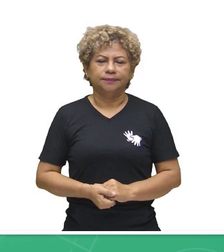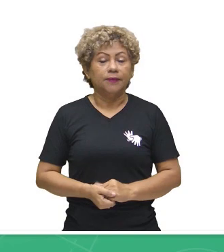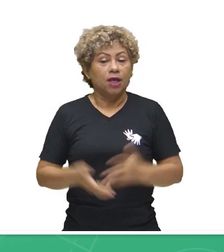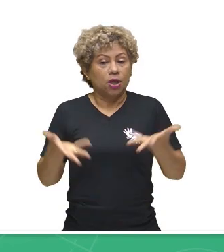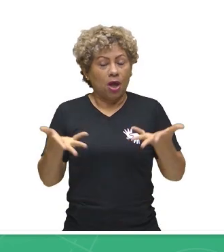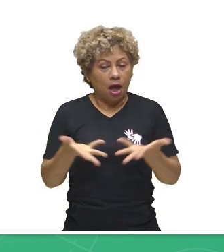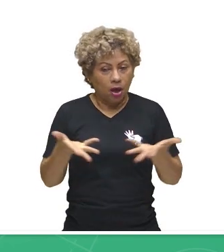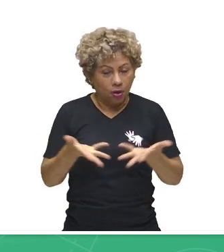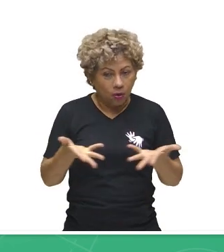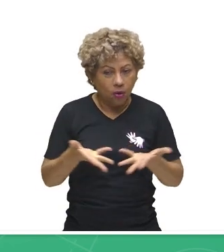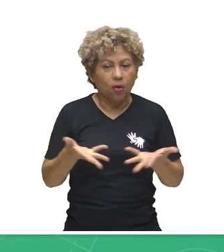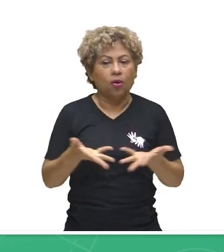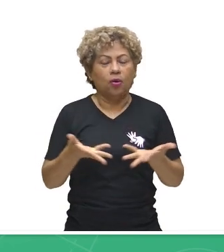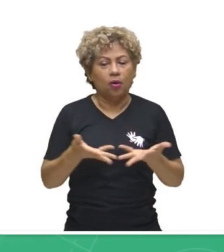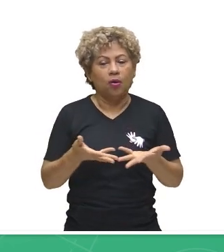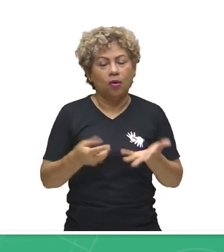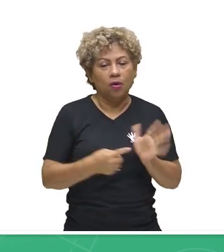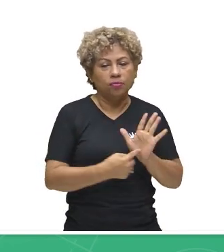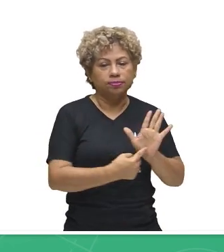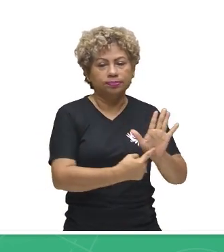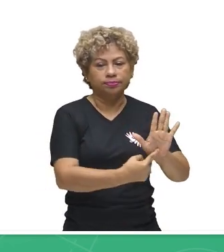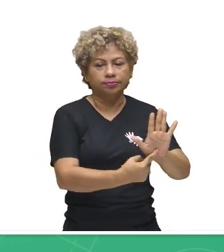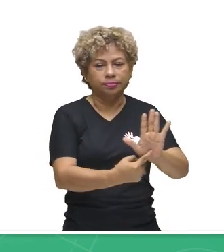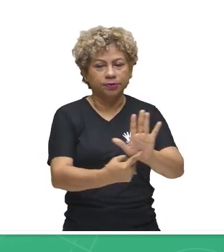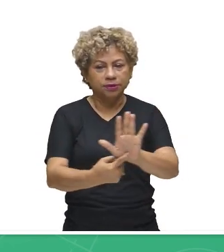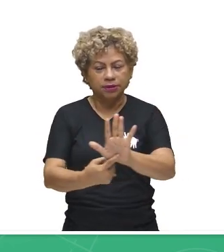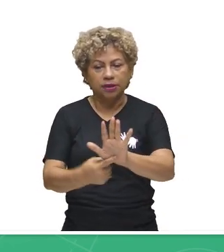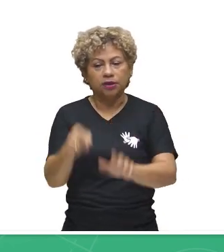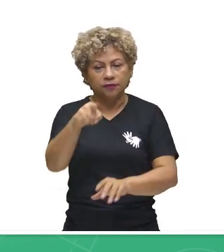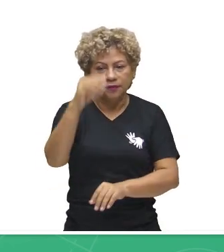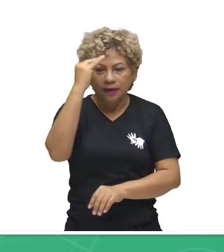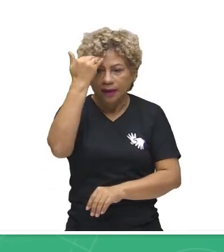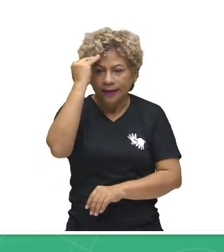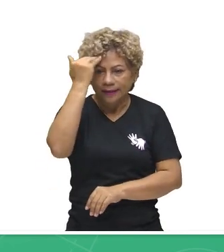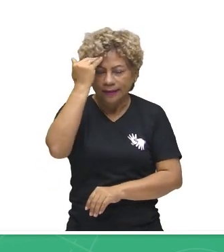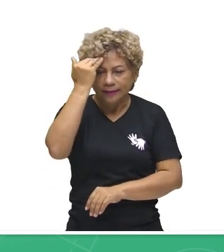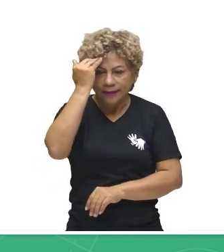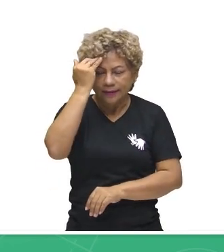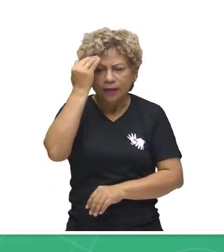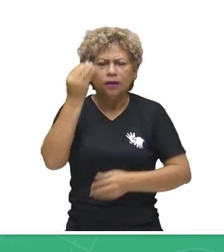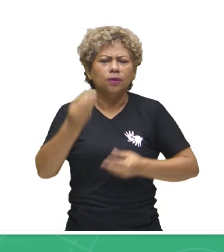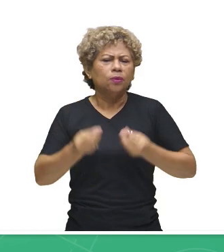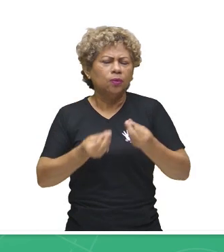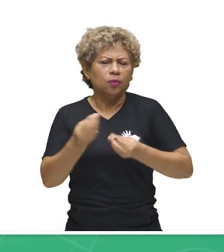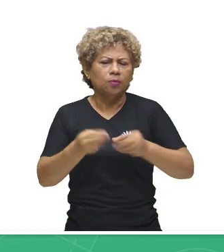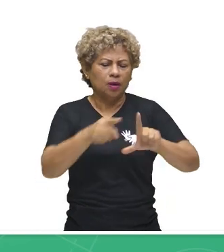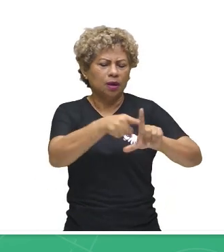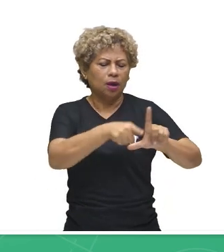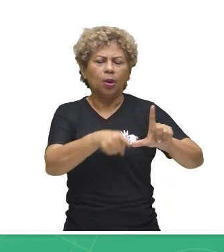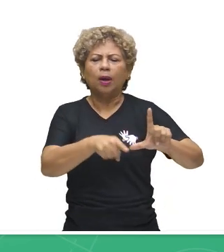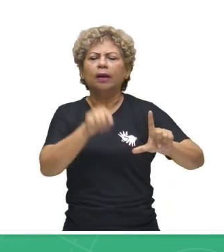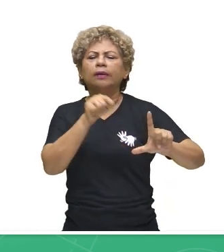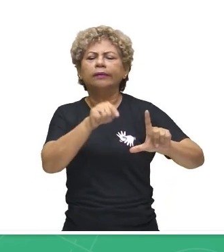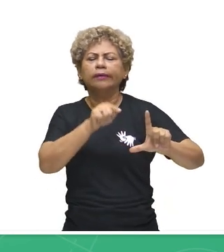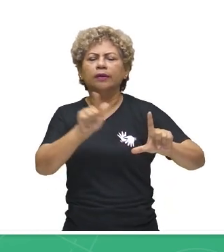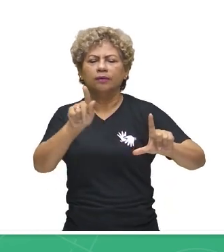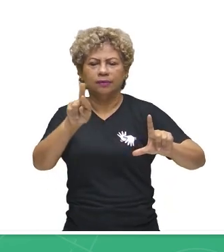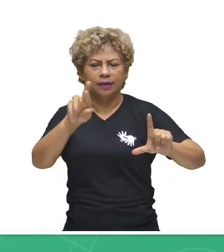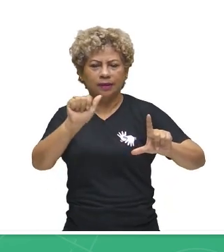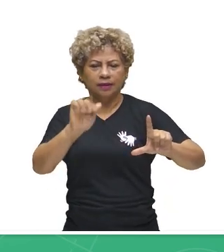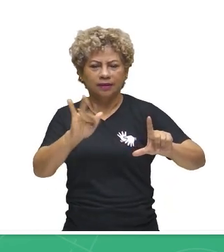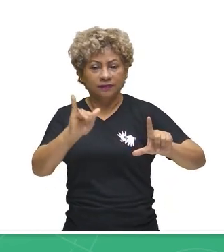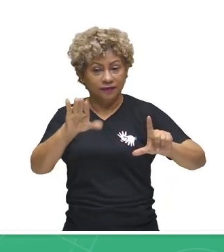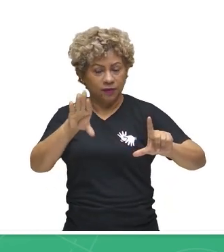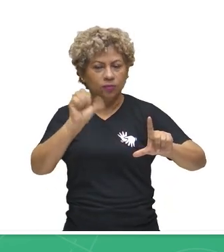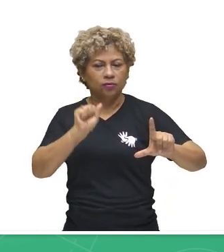agora nós vamos ter aí, para que vocês entendam como é o nosso gráfico. Vejam, temos aqui,